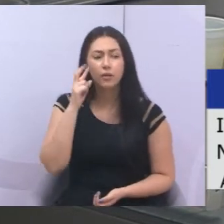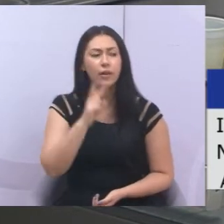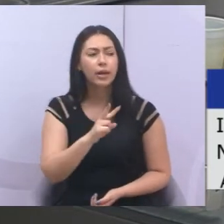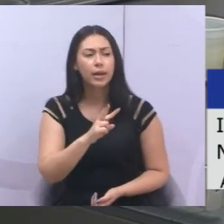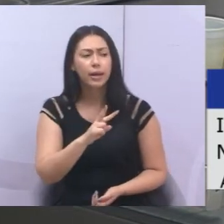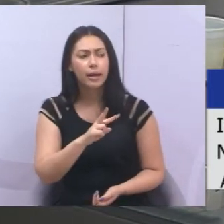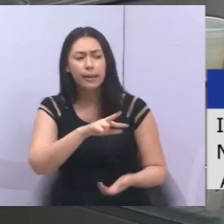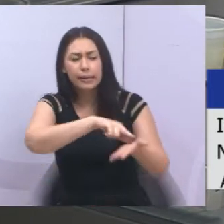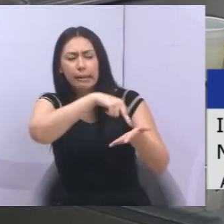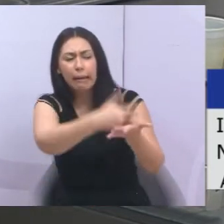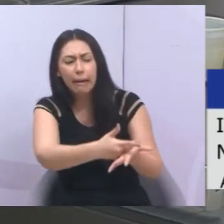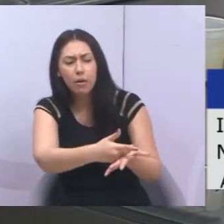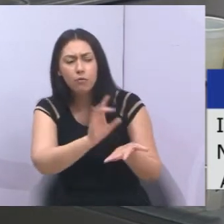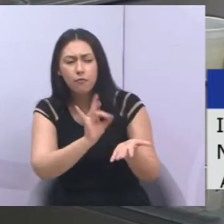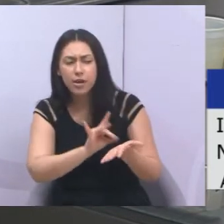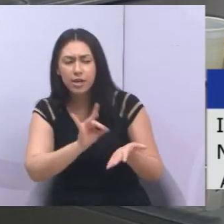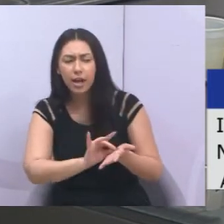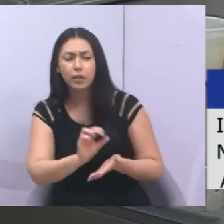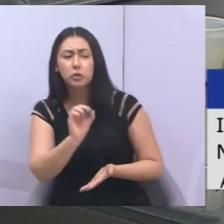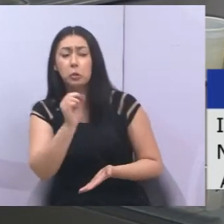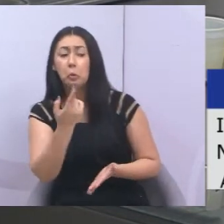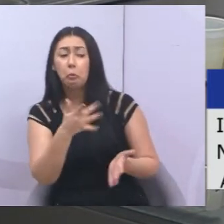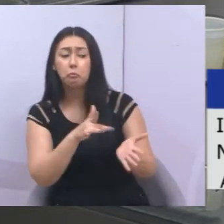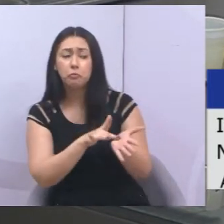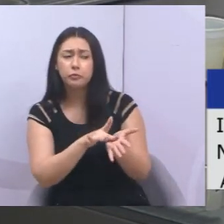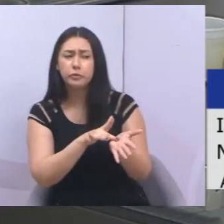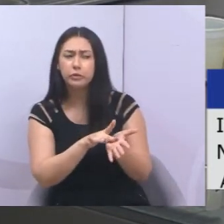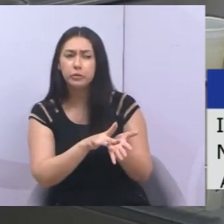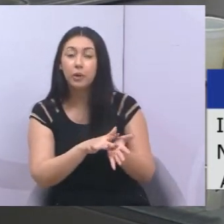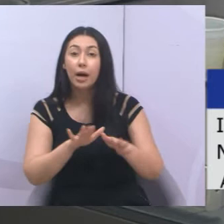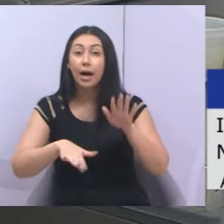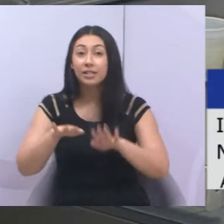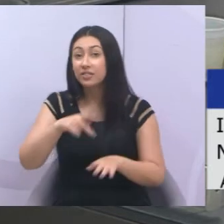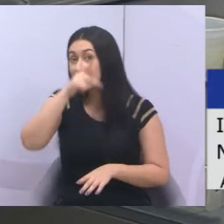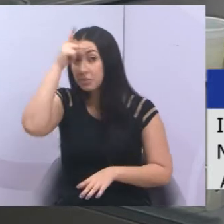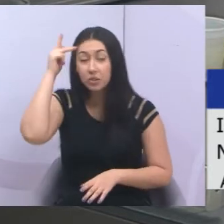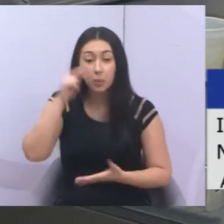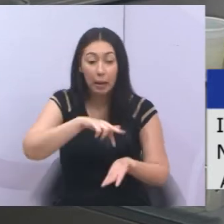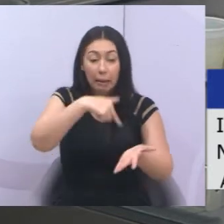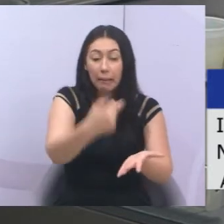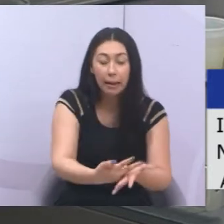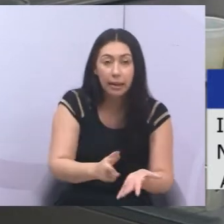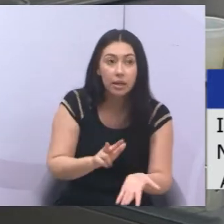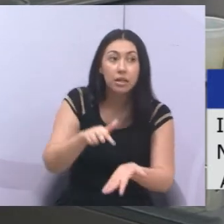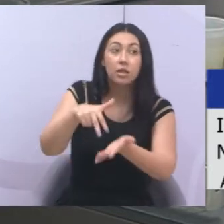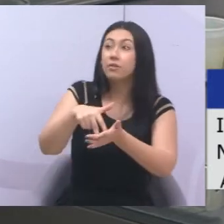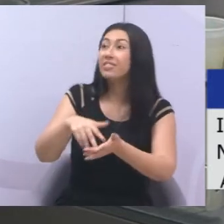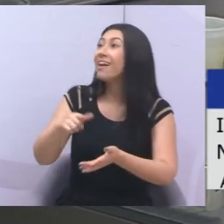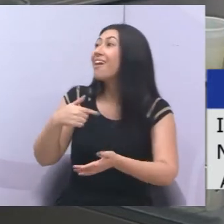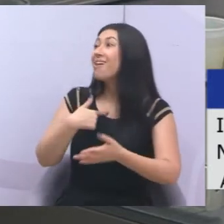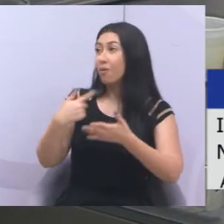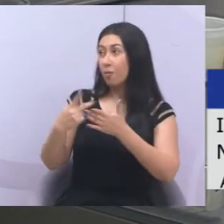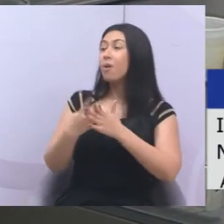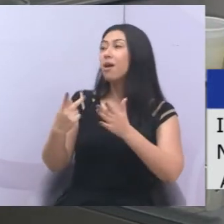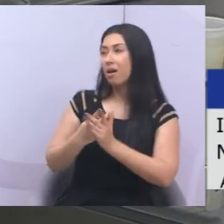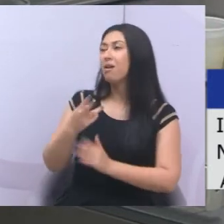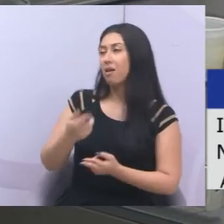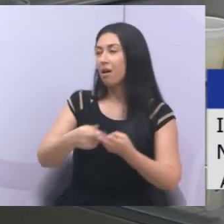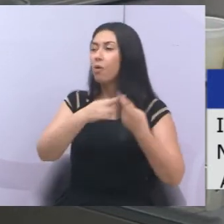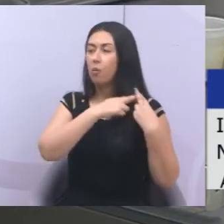pênalti? Você vê em muitos países, o cara levanta e fala, não, foi eu que errei.